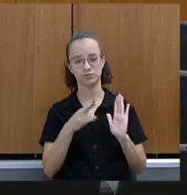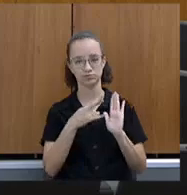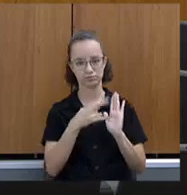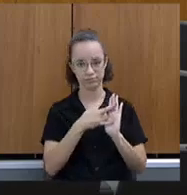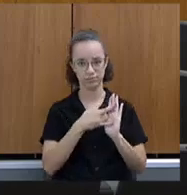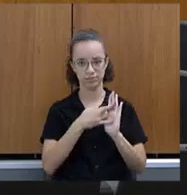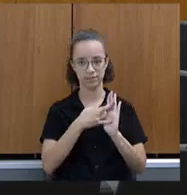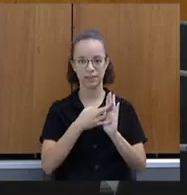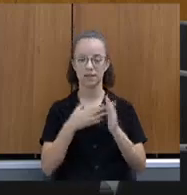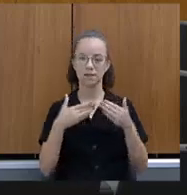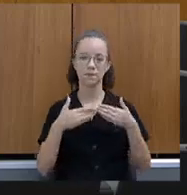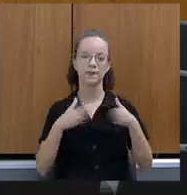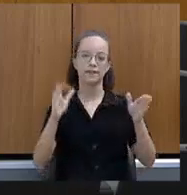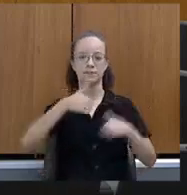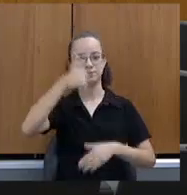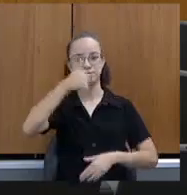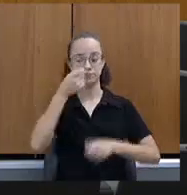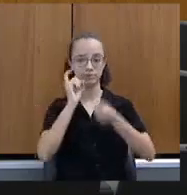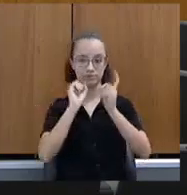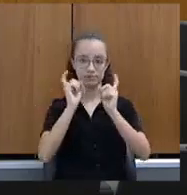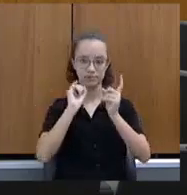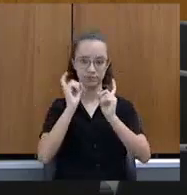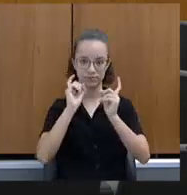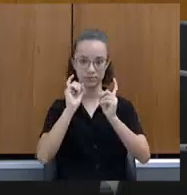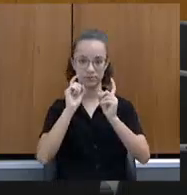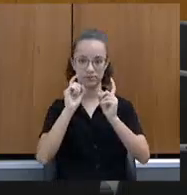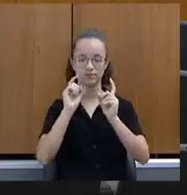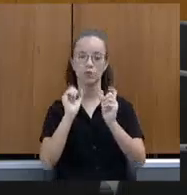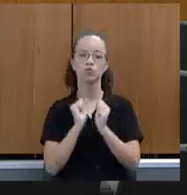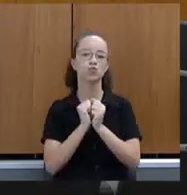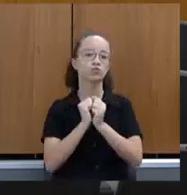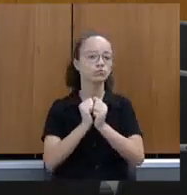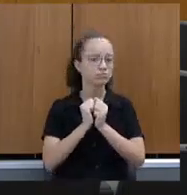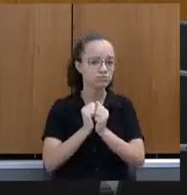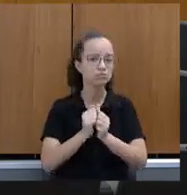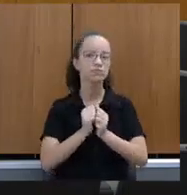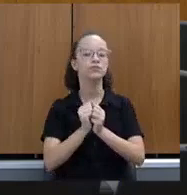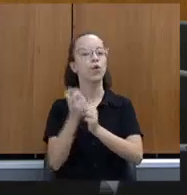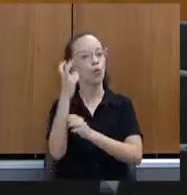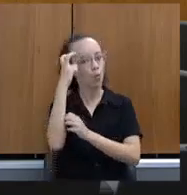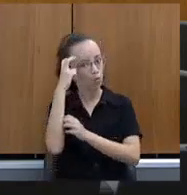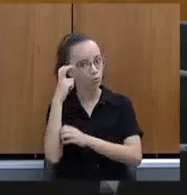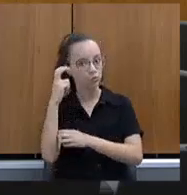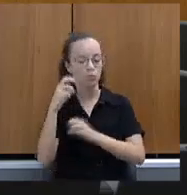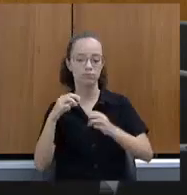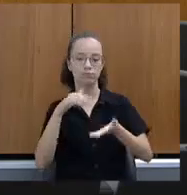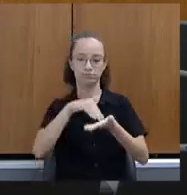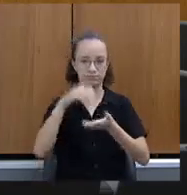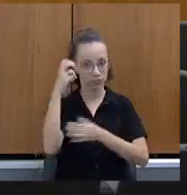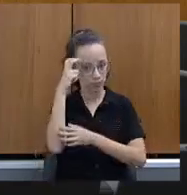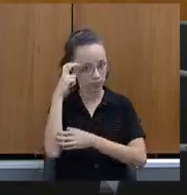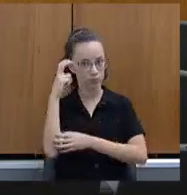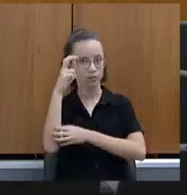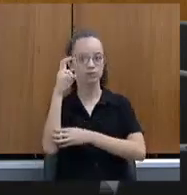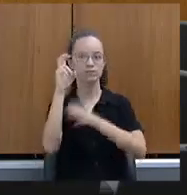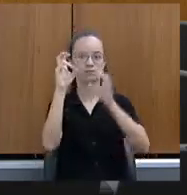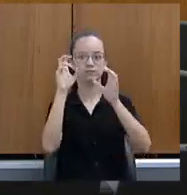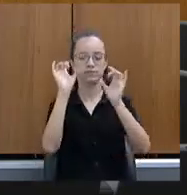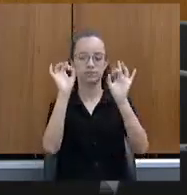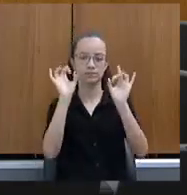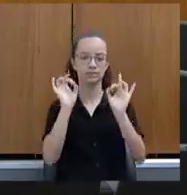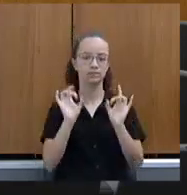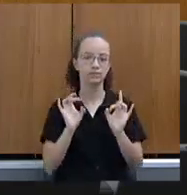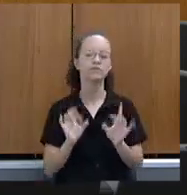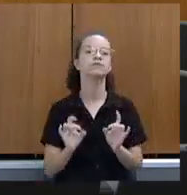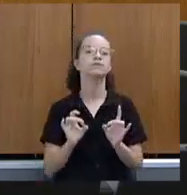bar aberto a primeira reunião conjunta das comissões de Cultura extraordinária de turismo